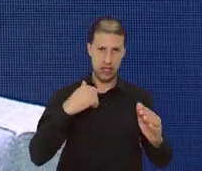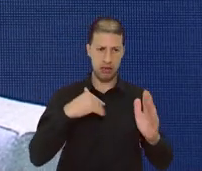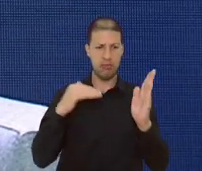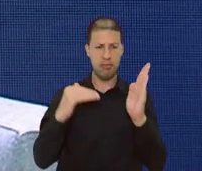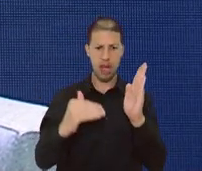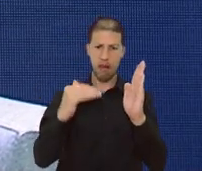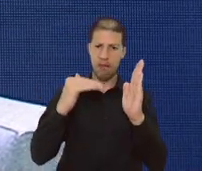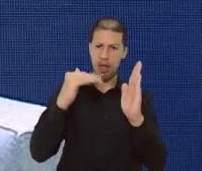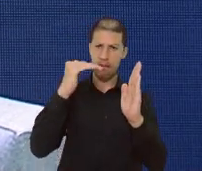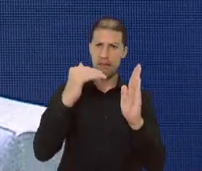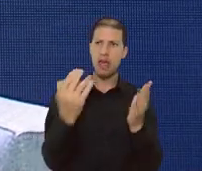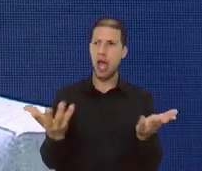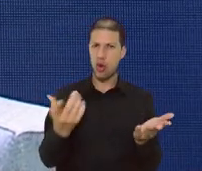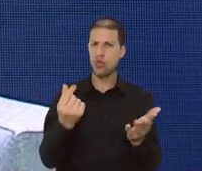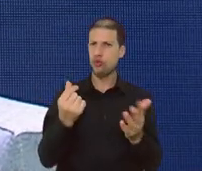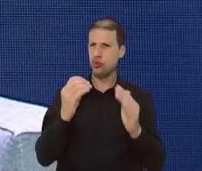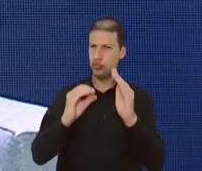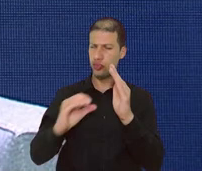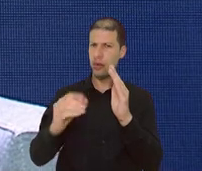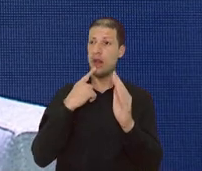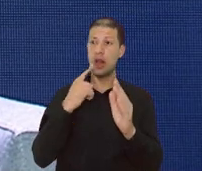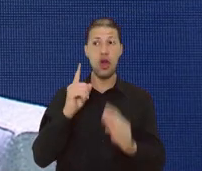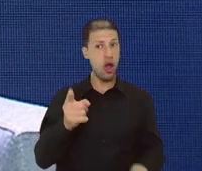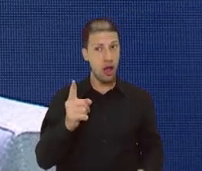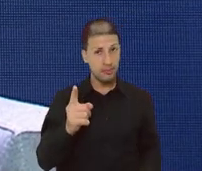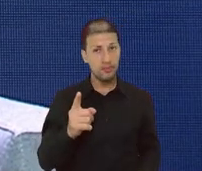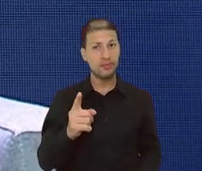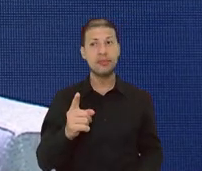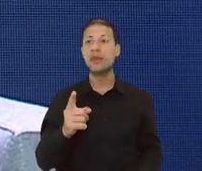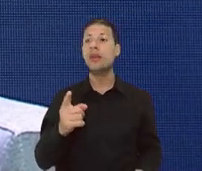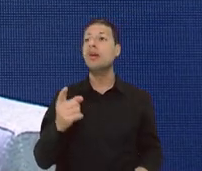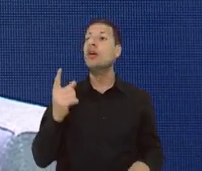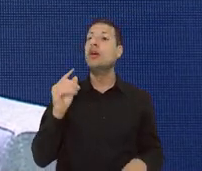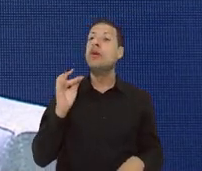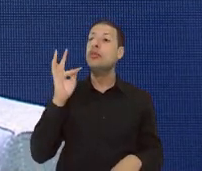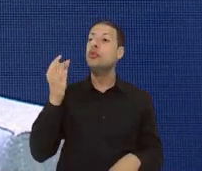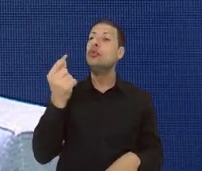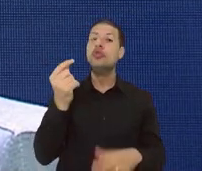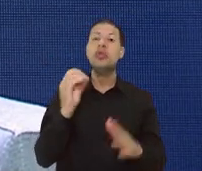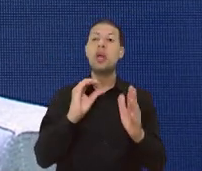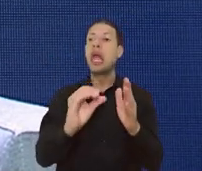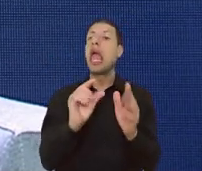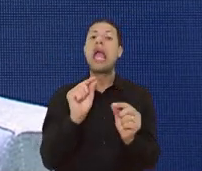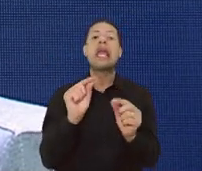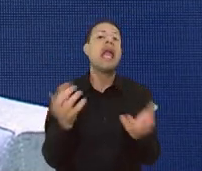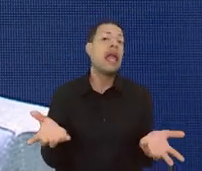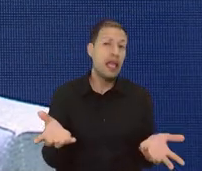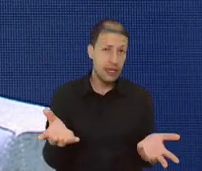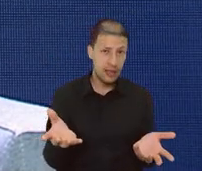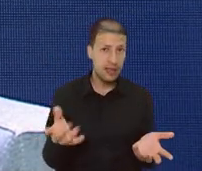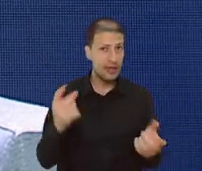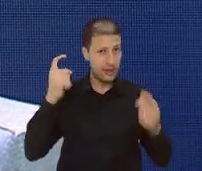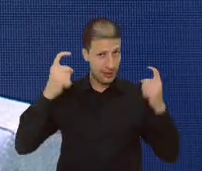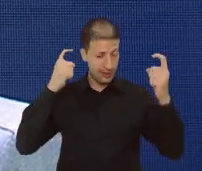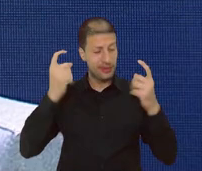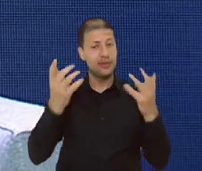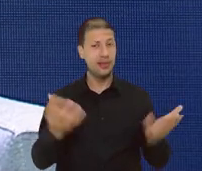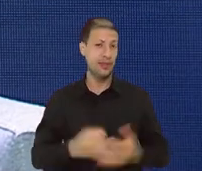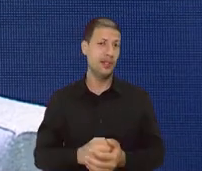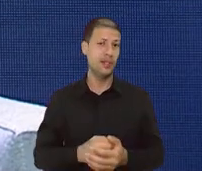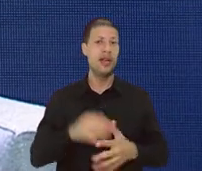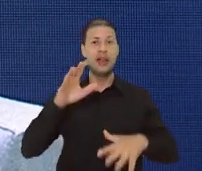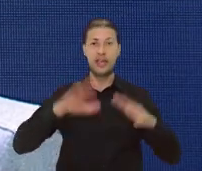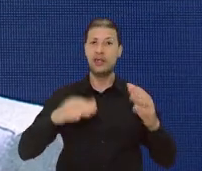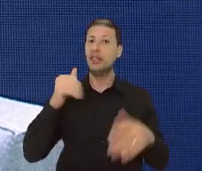tá investindo agora a gente já tá falando com eles e fala ó quem que vai financiar o próximo estágio né nossa grande preocupação até às vezes mais do